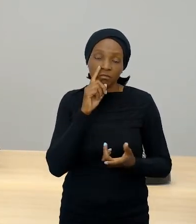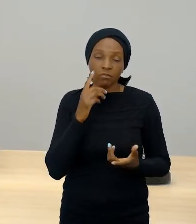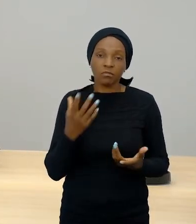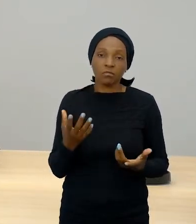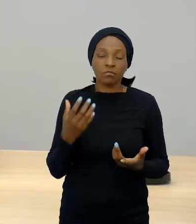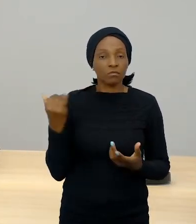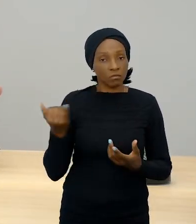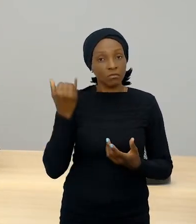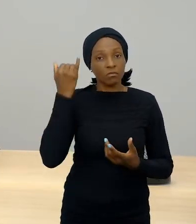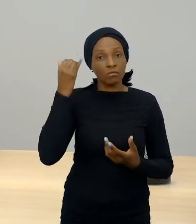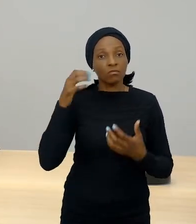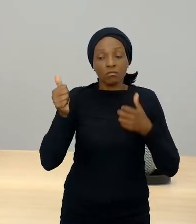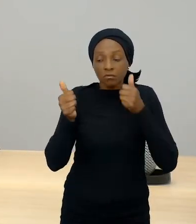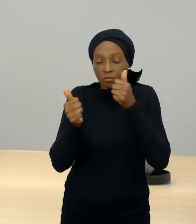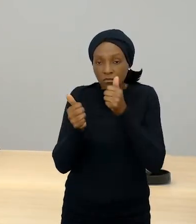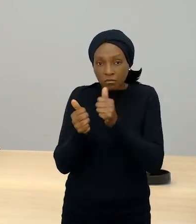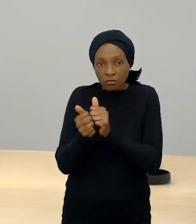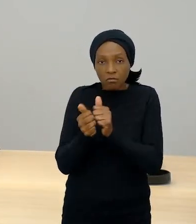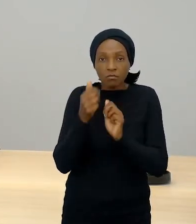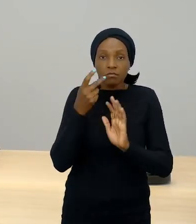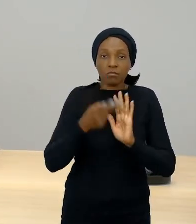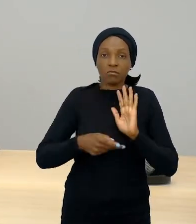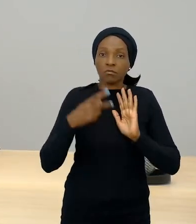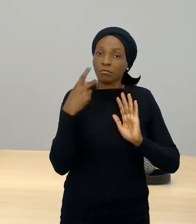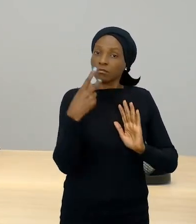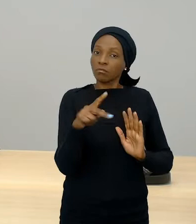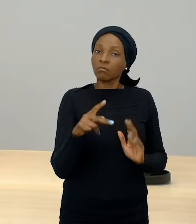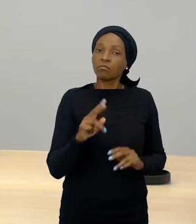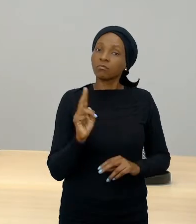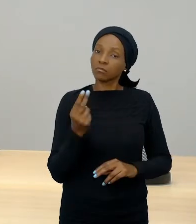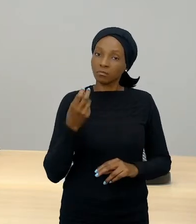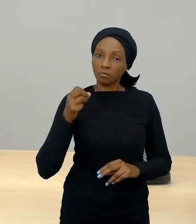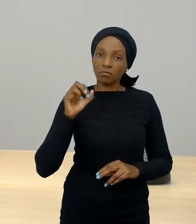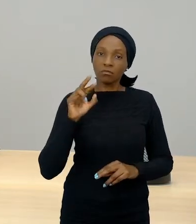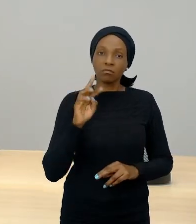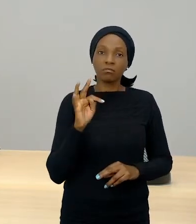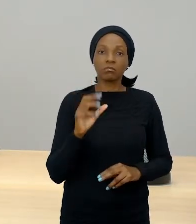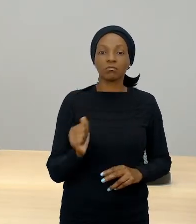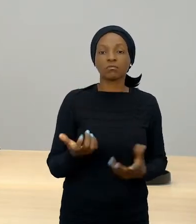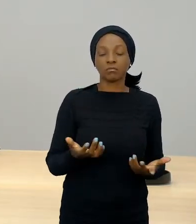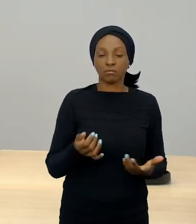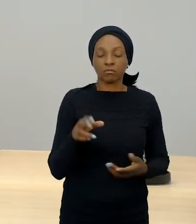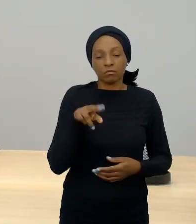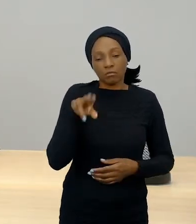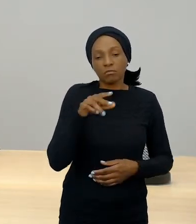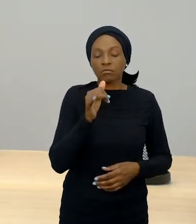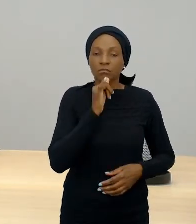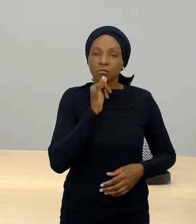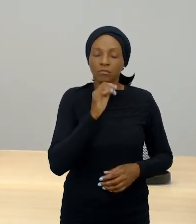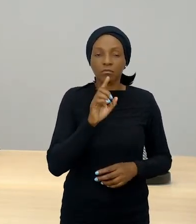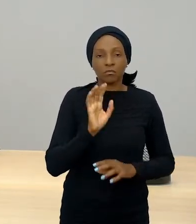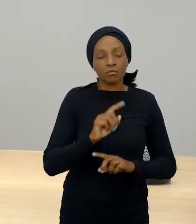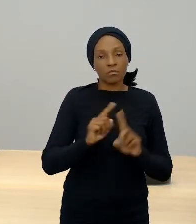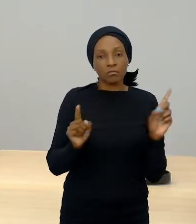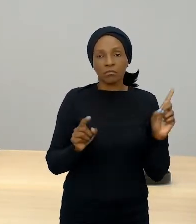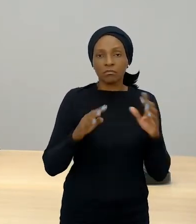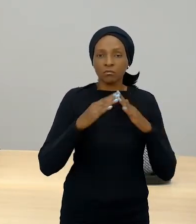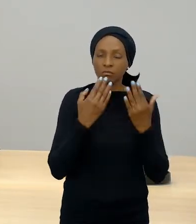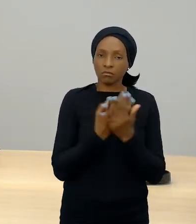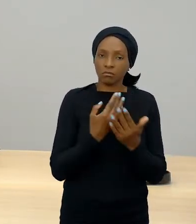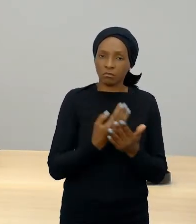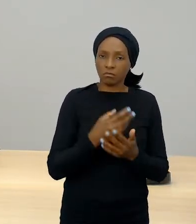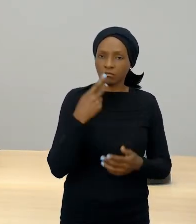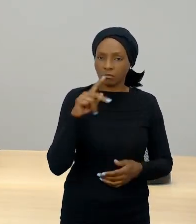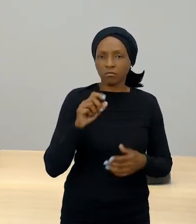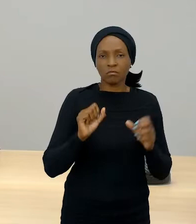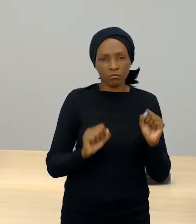estar perto daquele seu projeto, né? Estamos utilizando aqui o exemplo de horta caseira, mas você aí na sua comunidade, na sua escola, pode